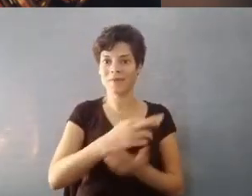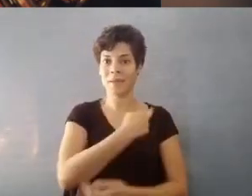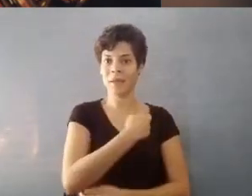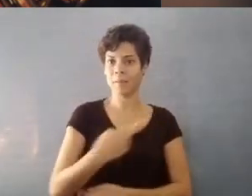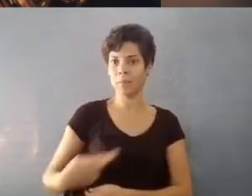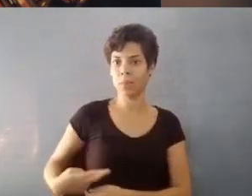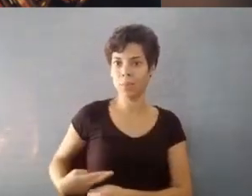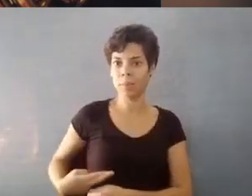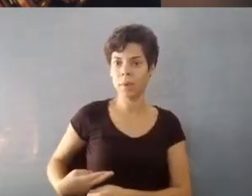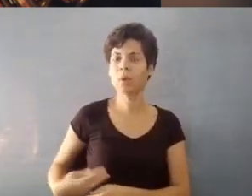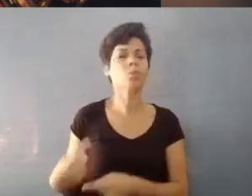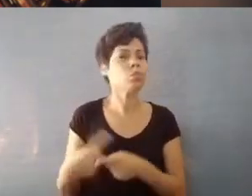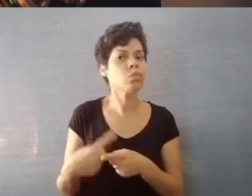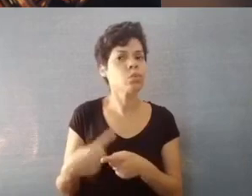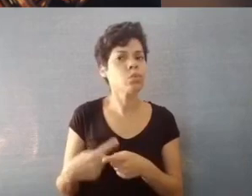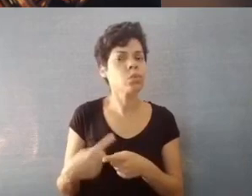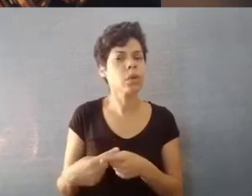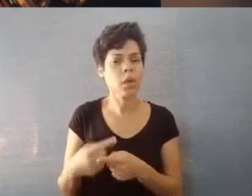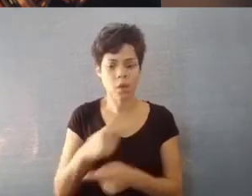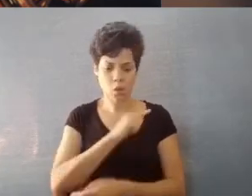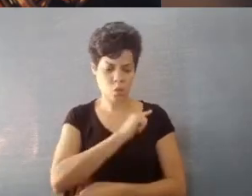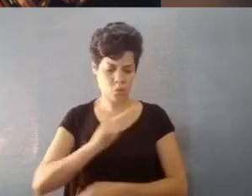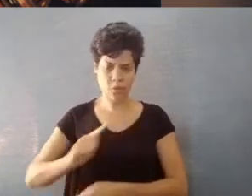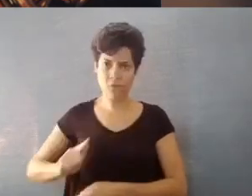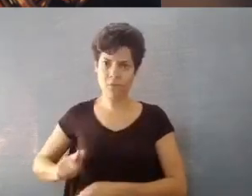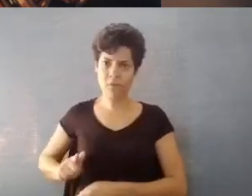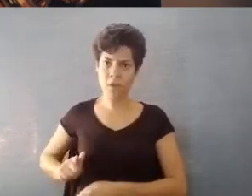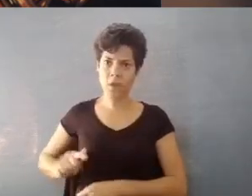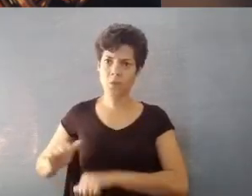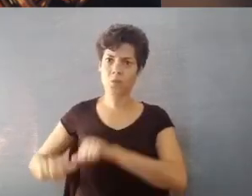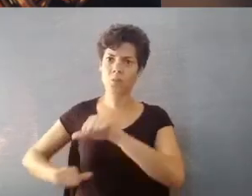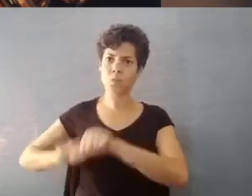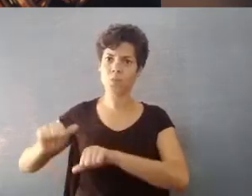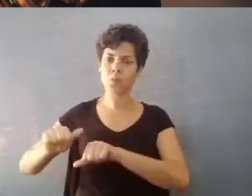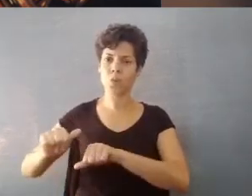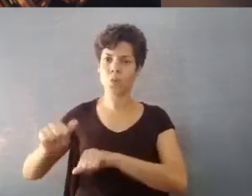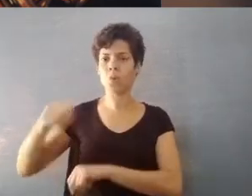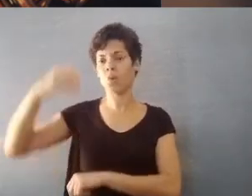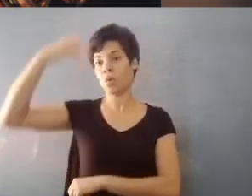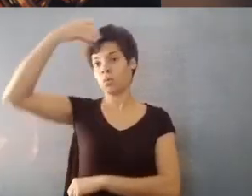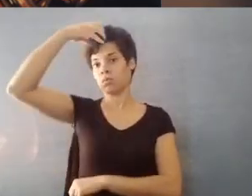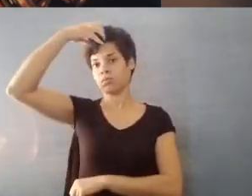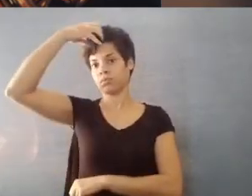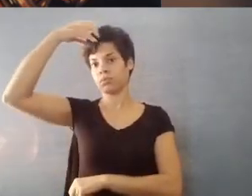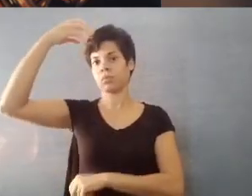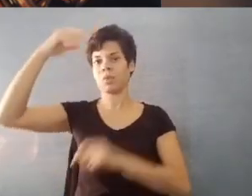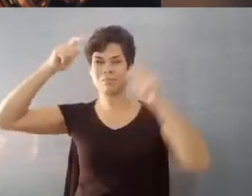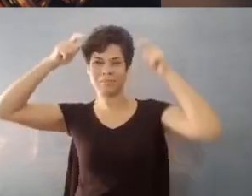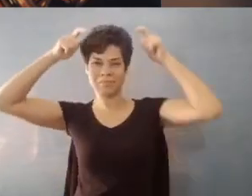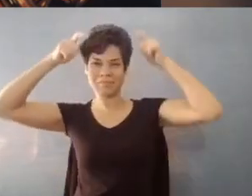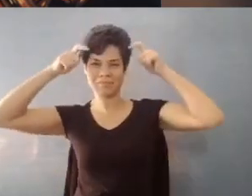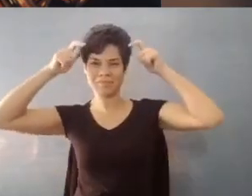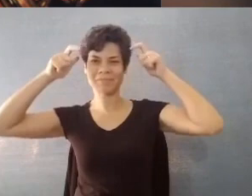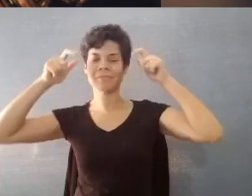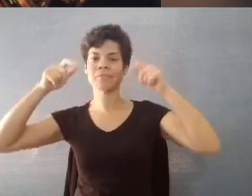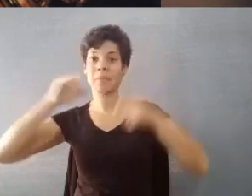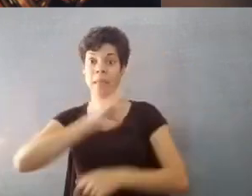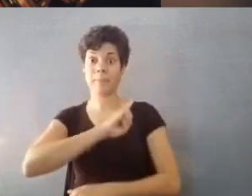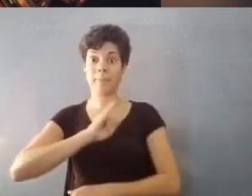Por que o governo passou de um imperador para um